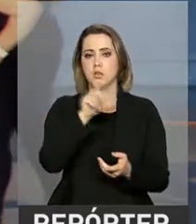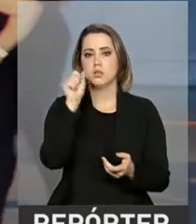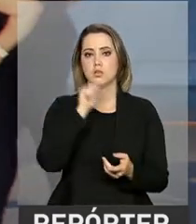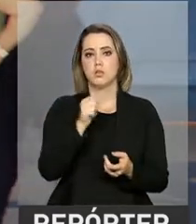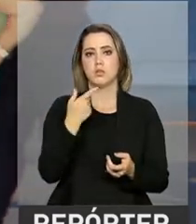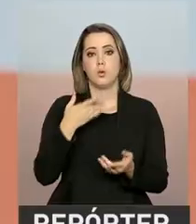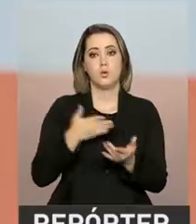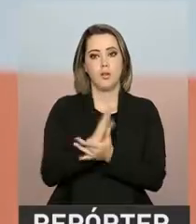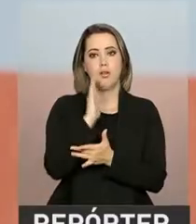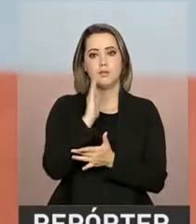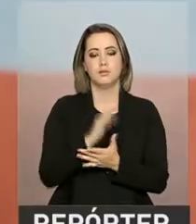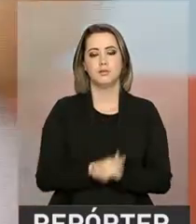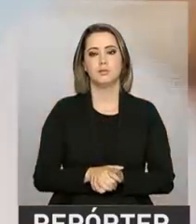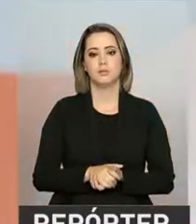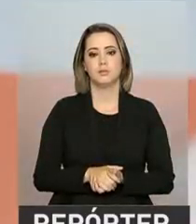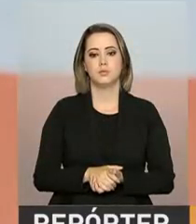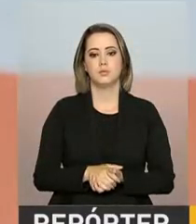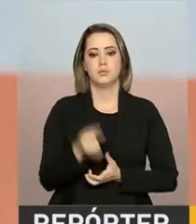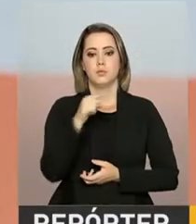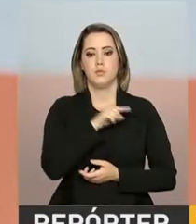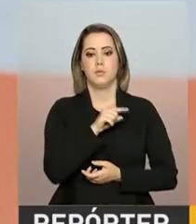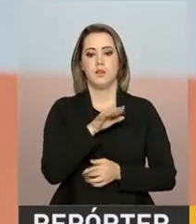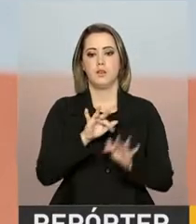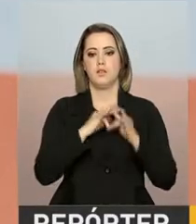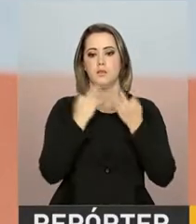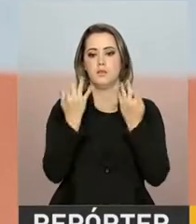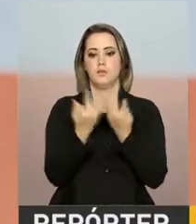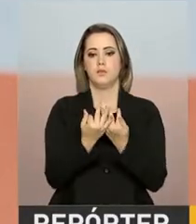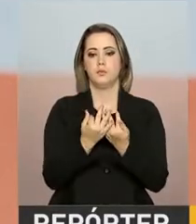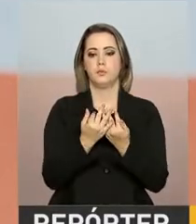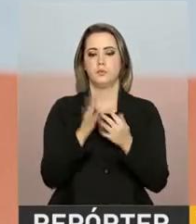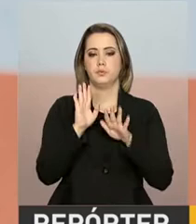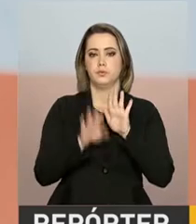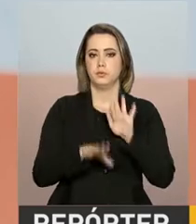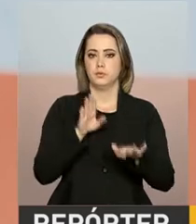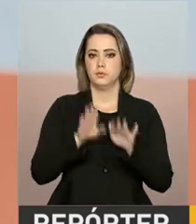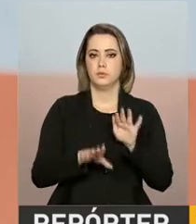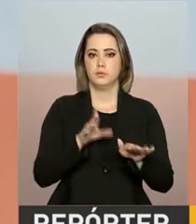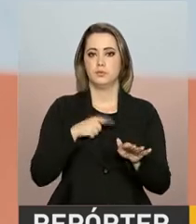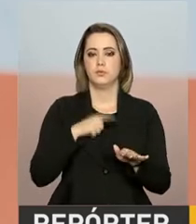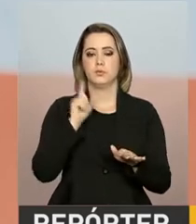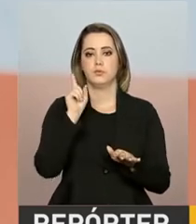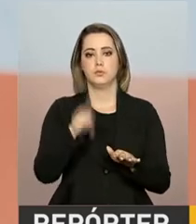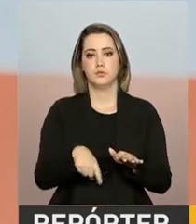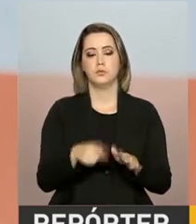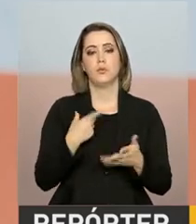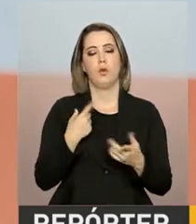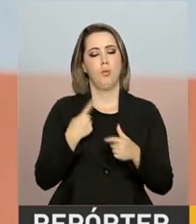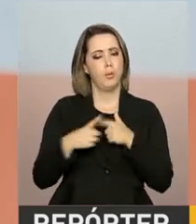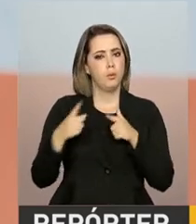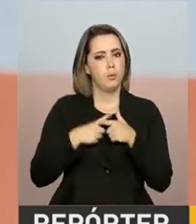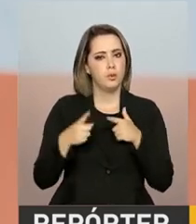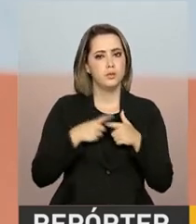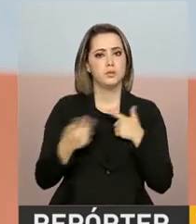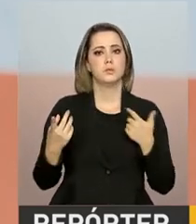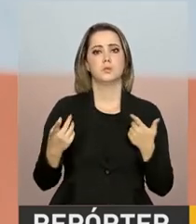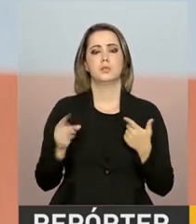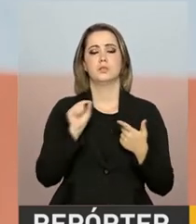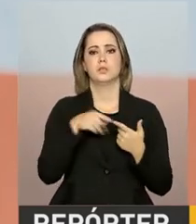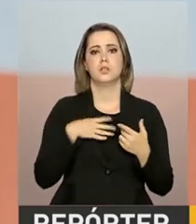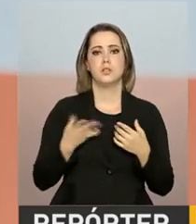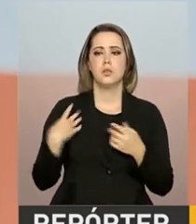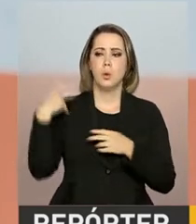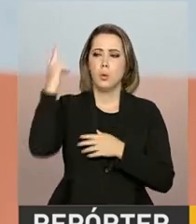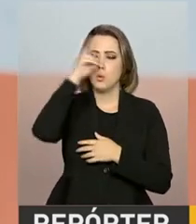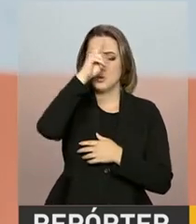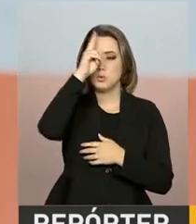ser aprovadas. Essas famílias, elas, algumas delas, são desestruturadas, vêm de